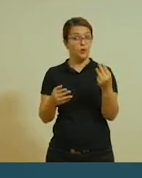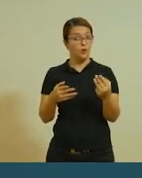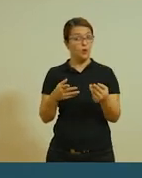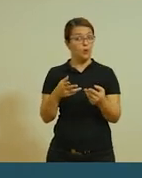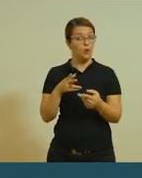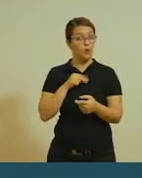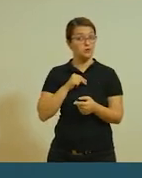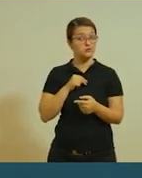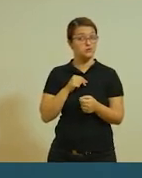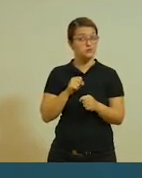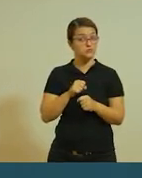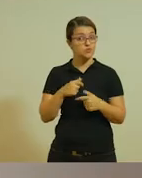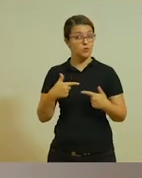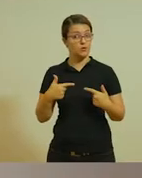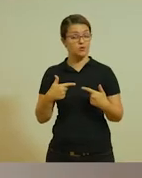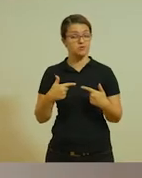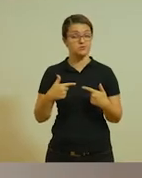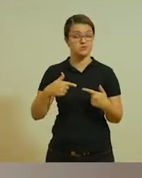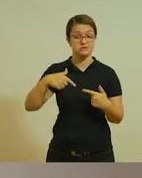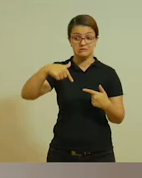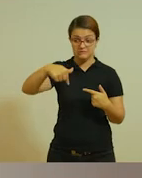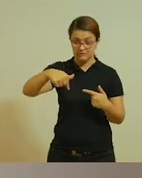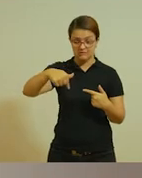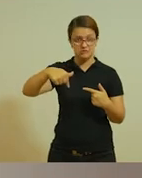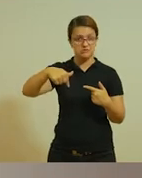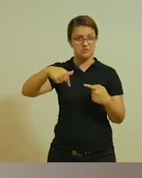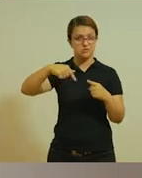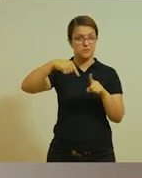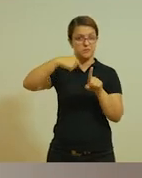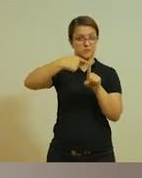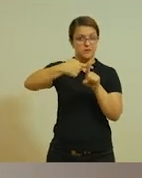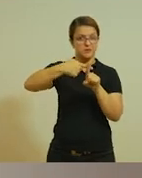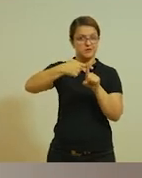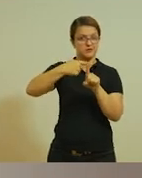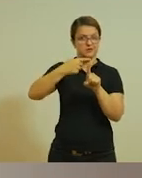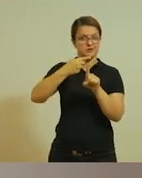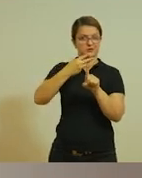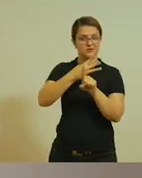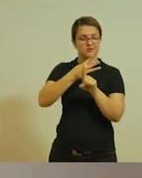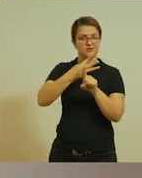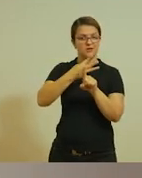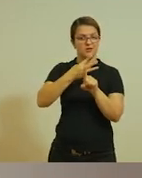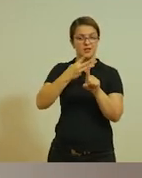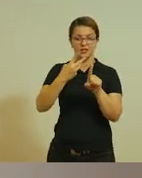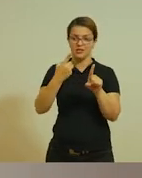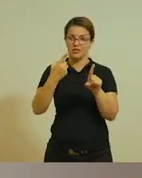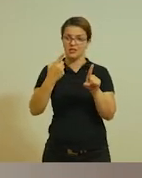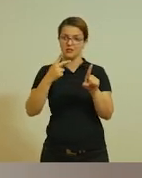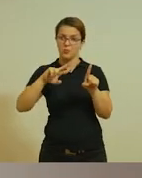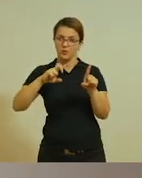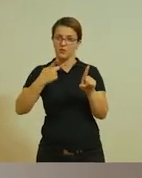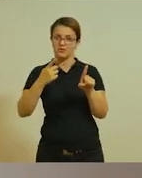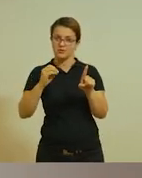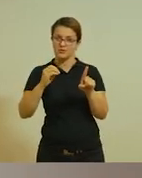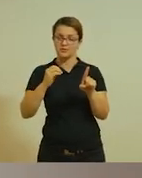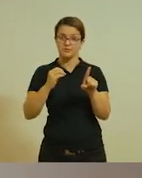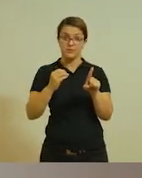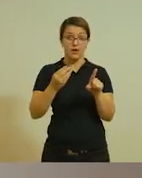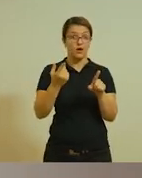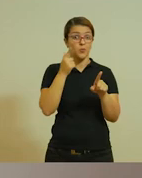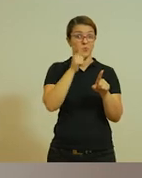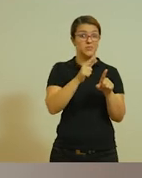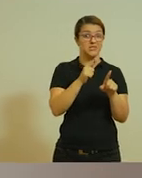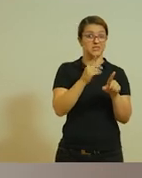2. Olha só que sorte. 7 mais 3, 10. Então eu fico com essas 2 cartas.